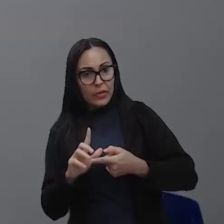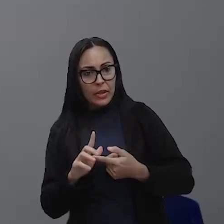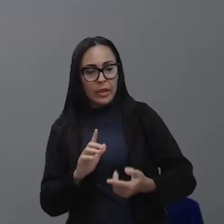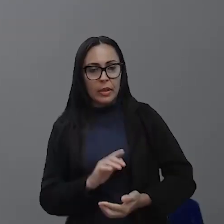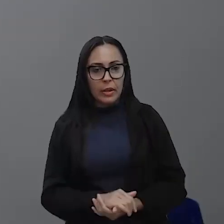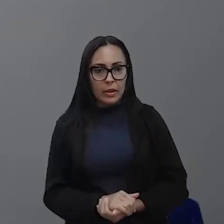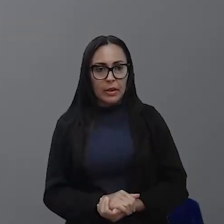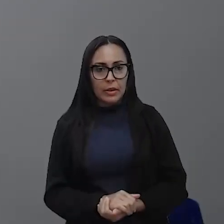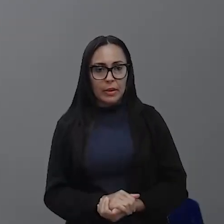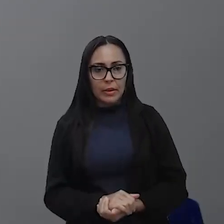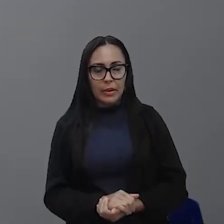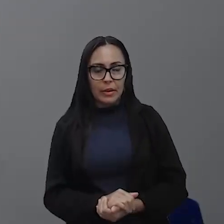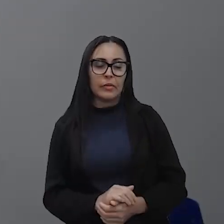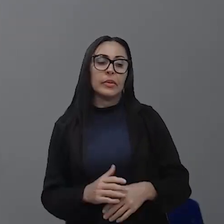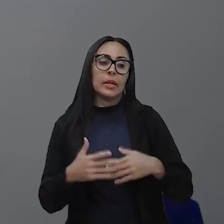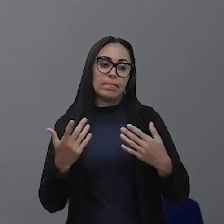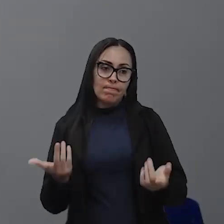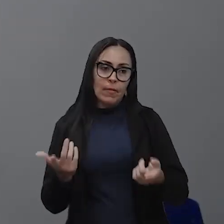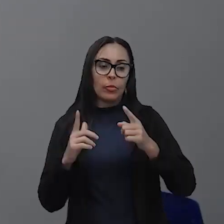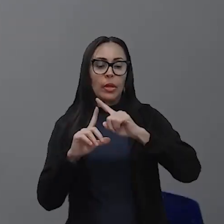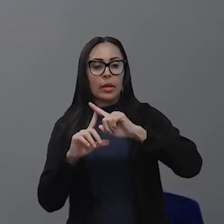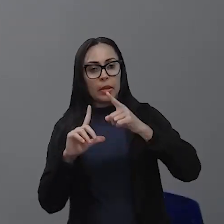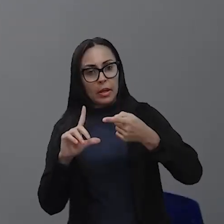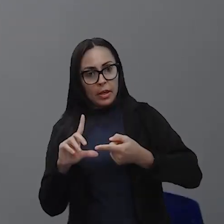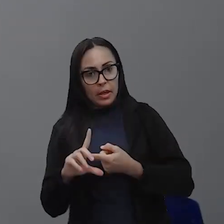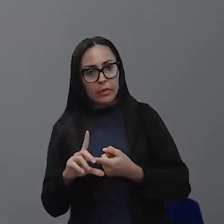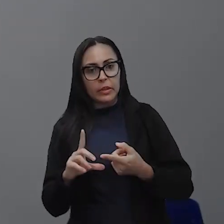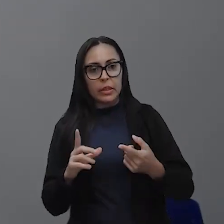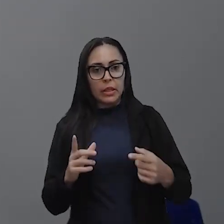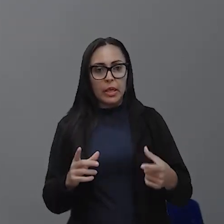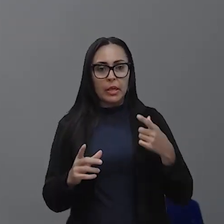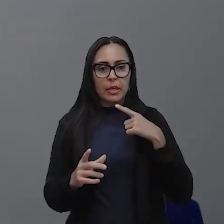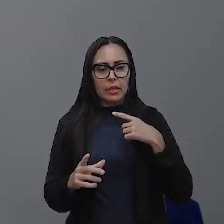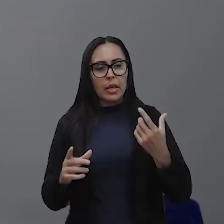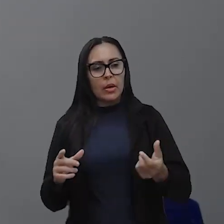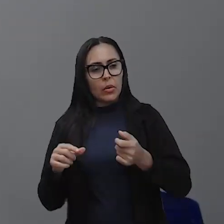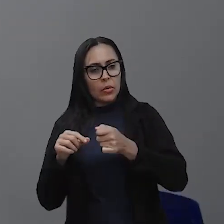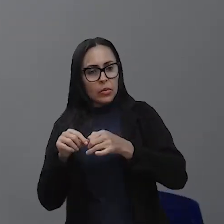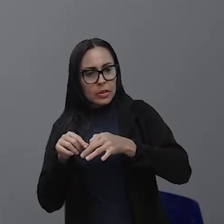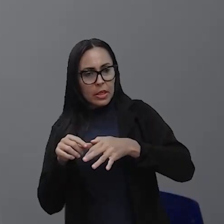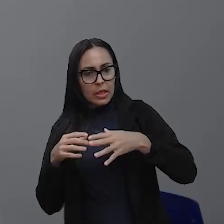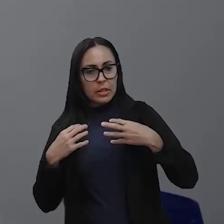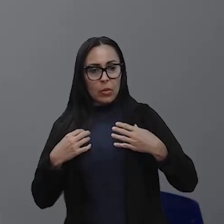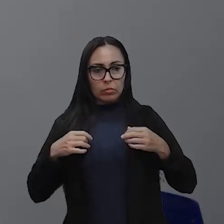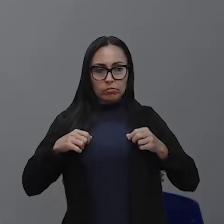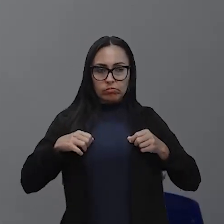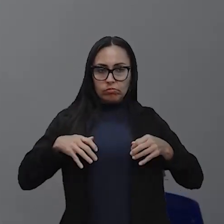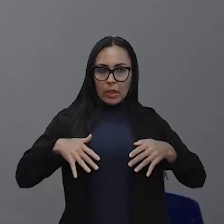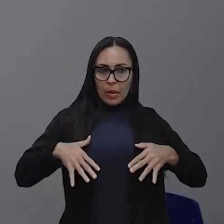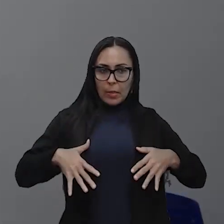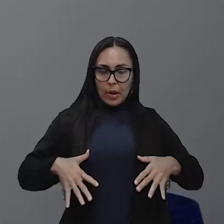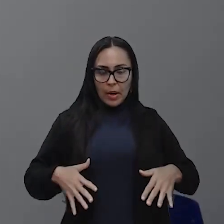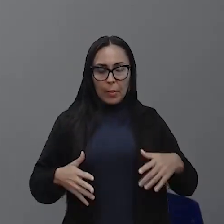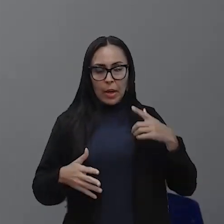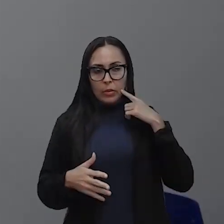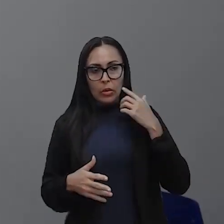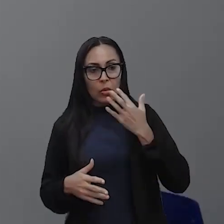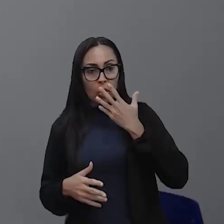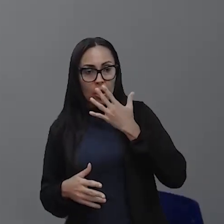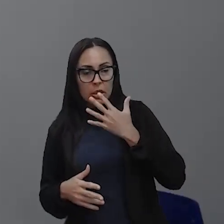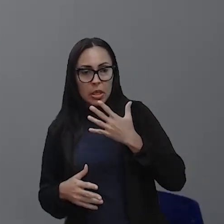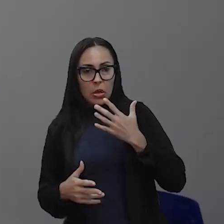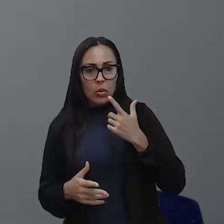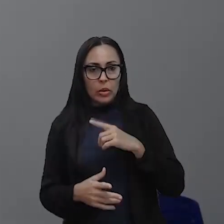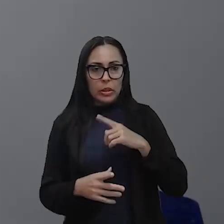Tá grávida e tá com secreção na mama de outra coloração que não seja transparente nem